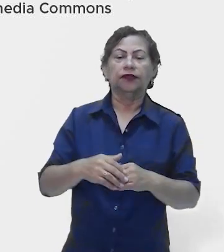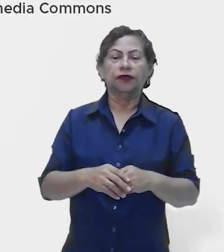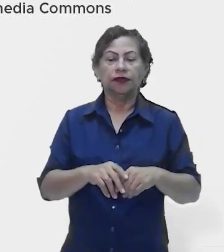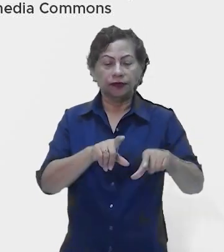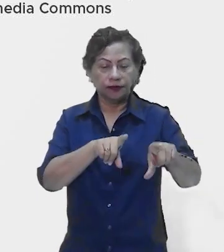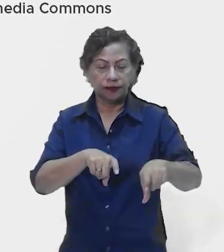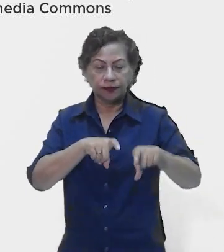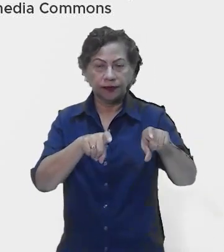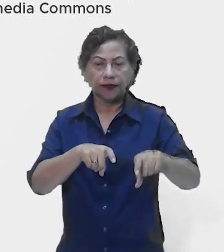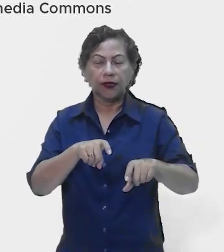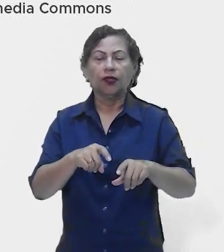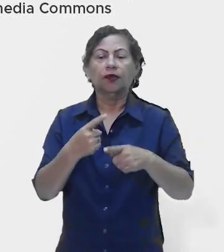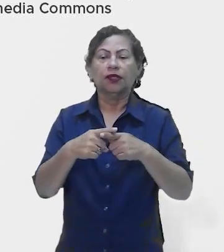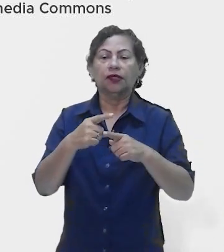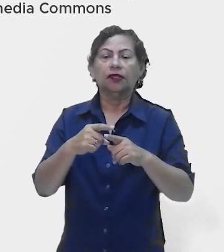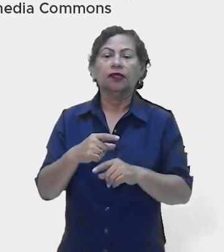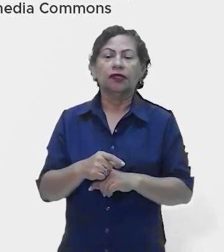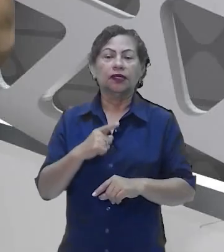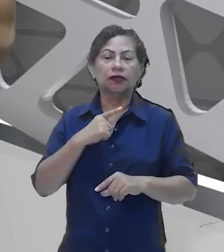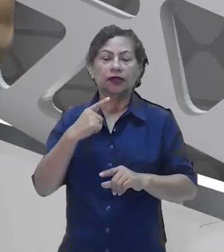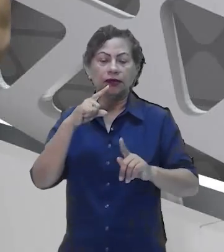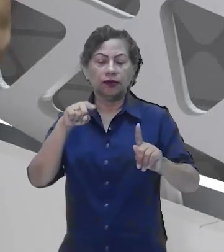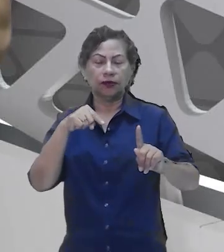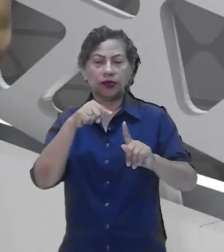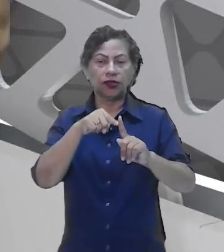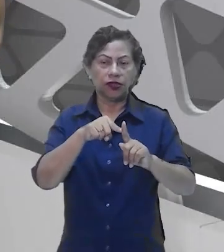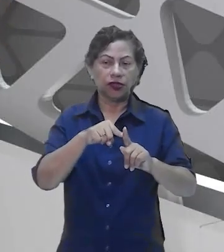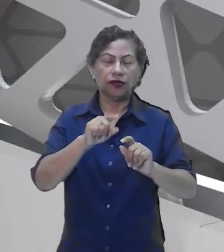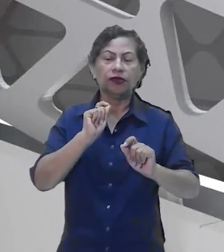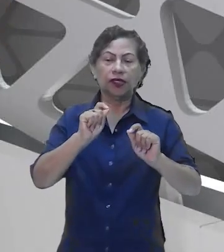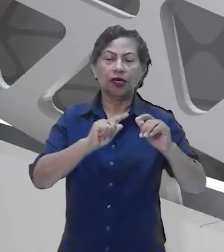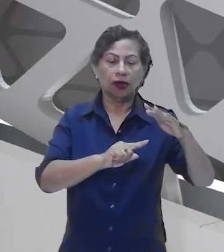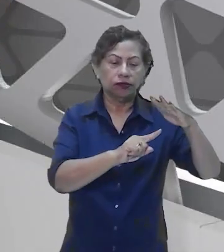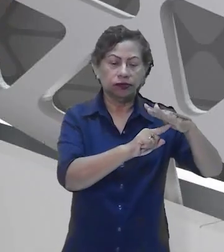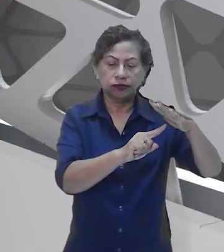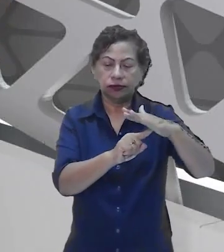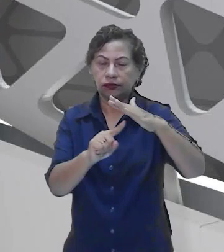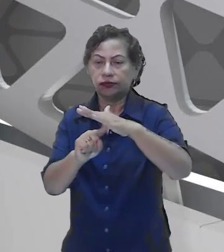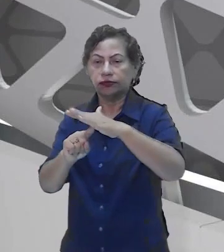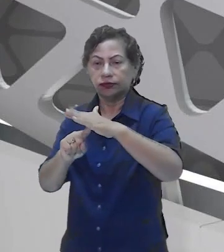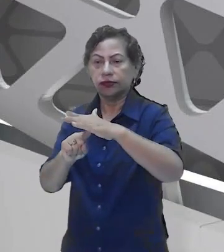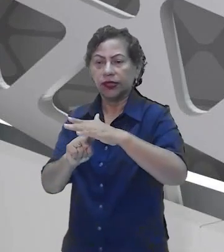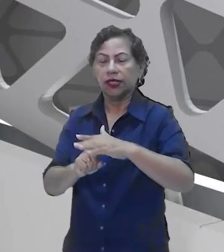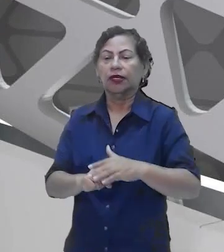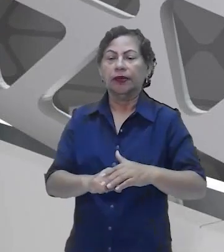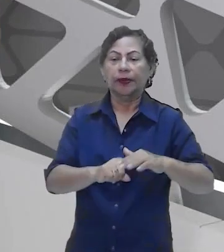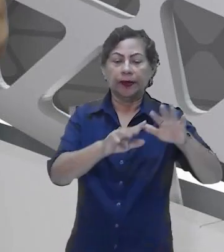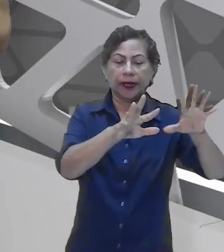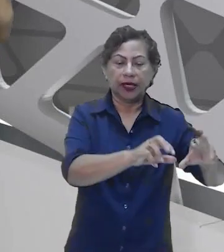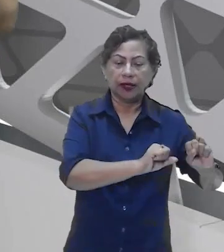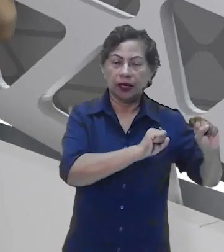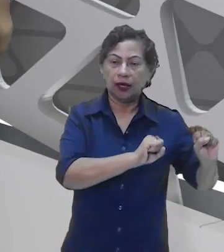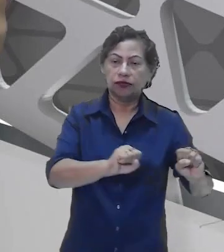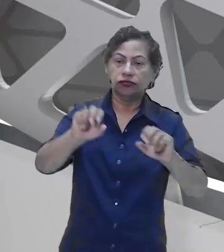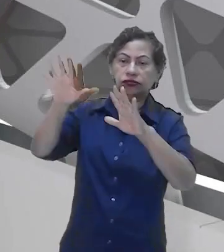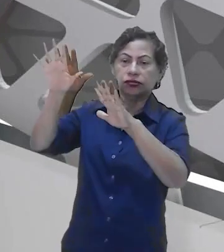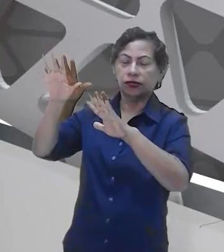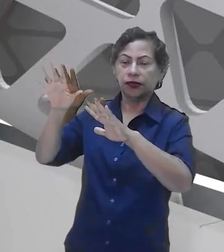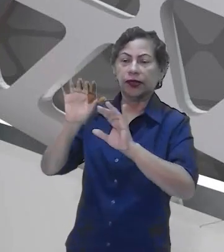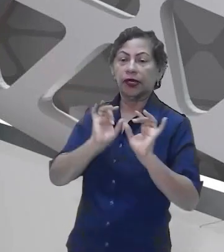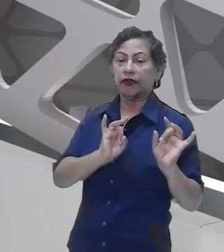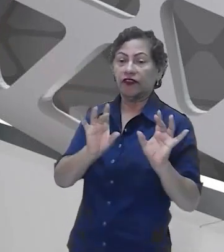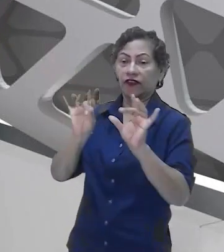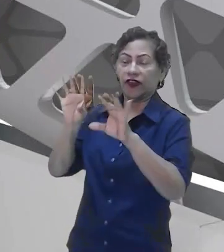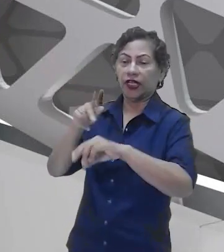o objetivo era justamente o mercado externo, certo? Olha só, nós tivemos